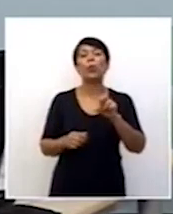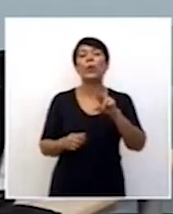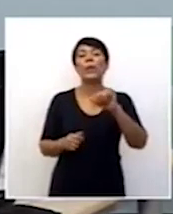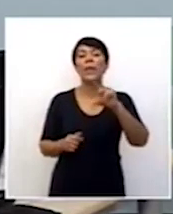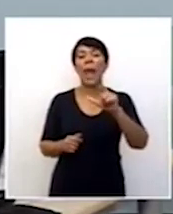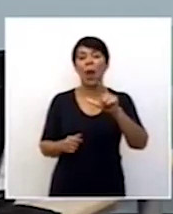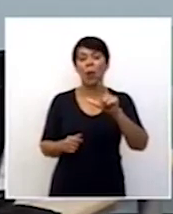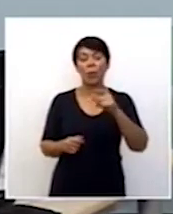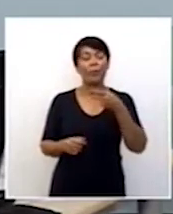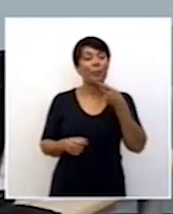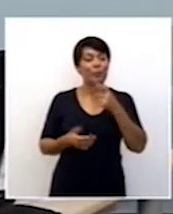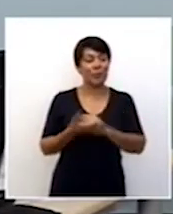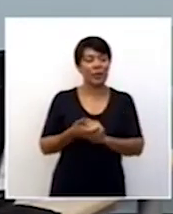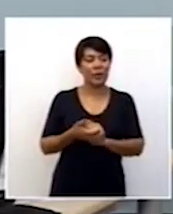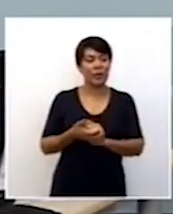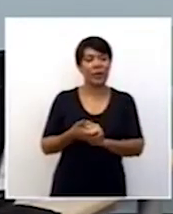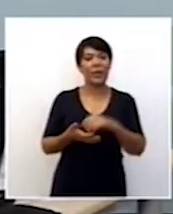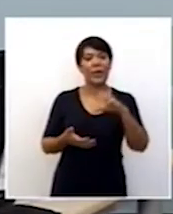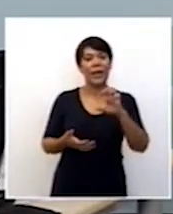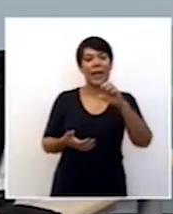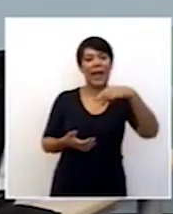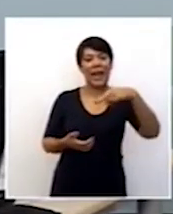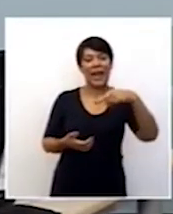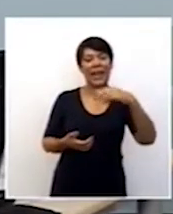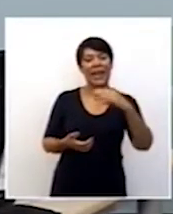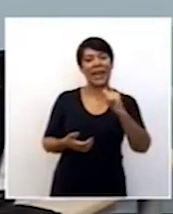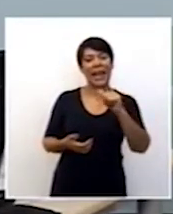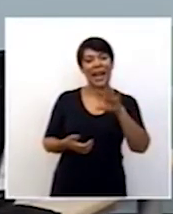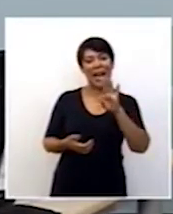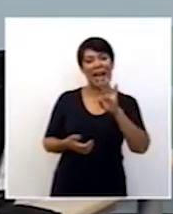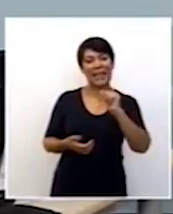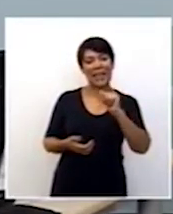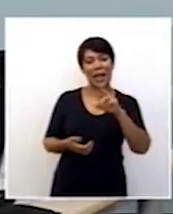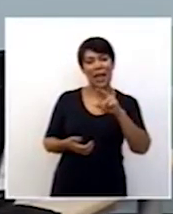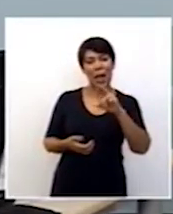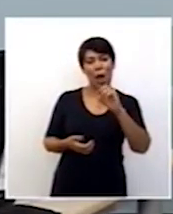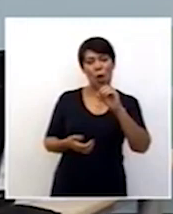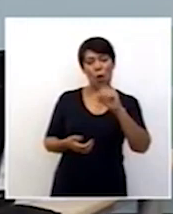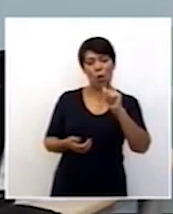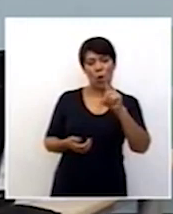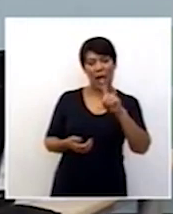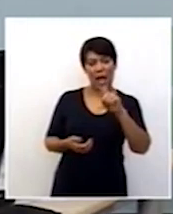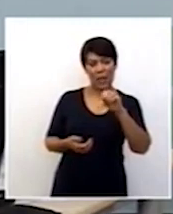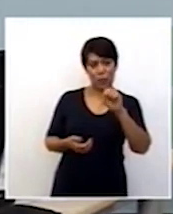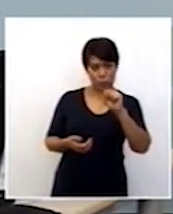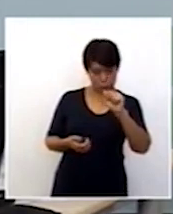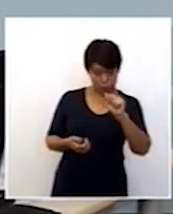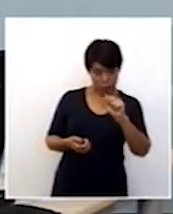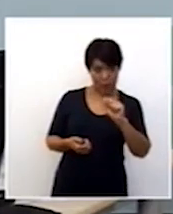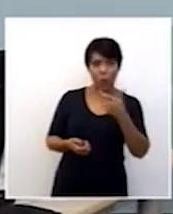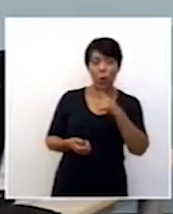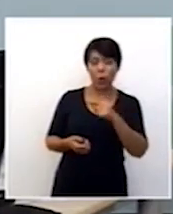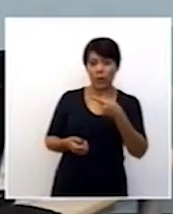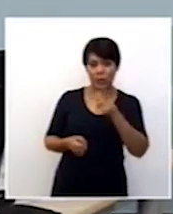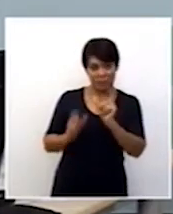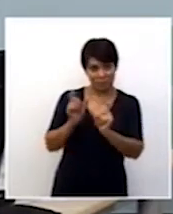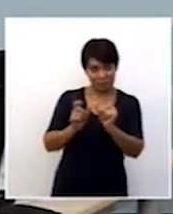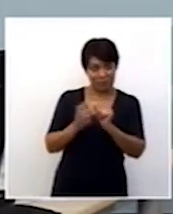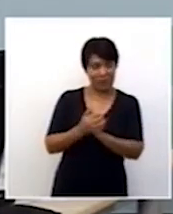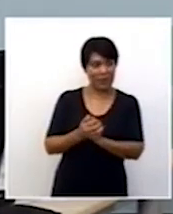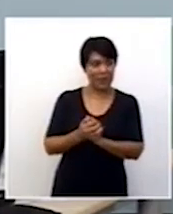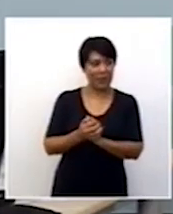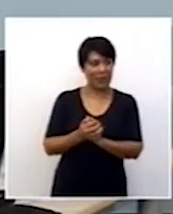responde encatarroados, né? Outra palavra que aparece aqui bastante, e a Tamires, vou citá-la como exemplo, a